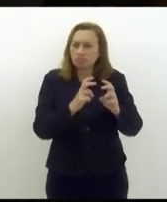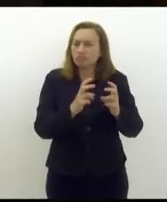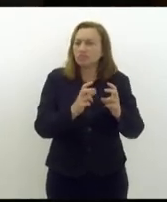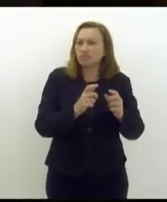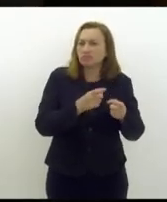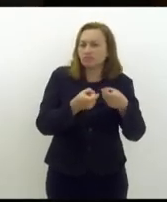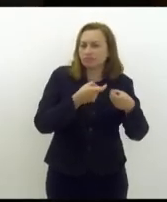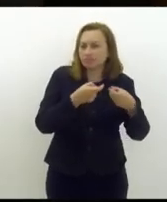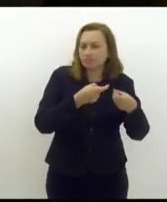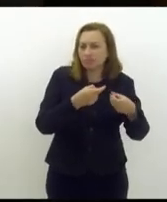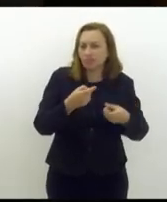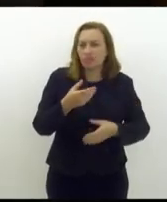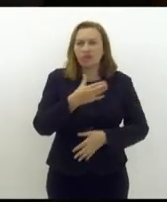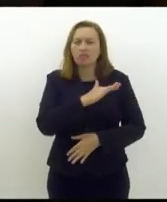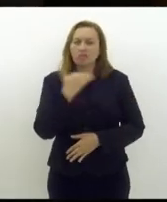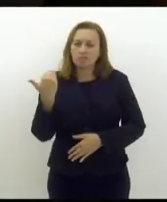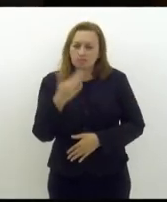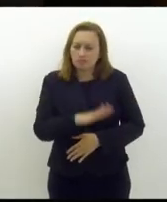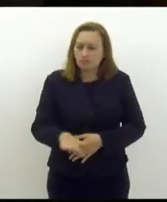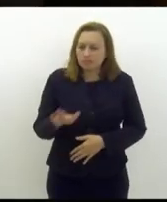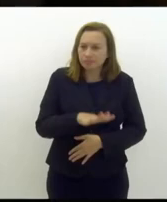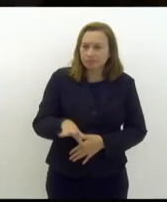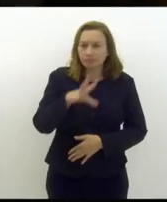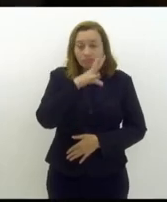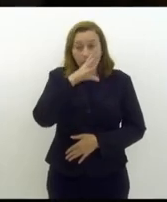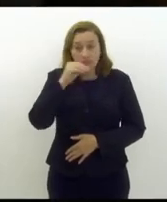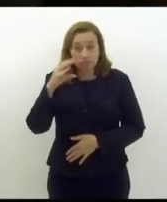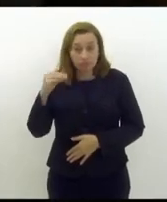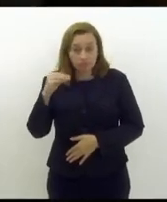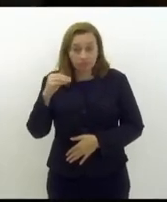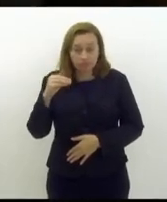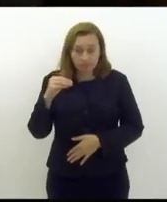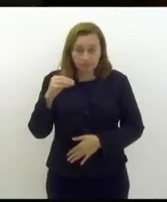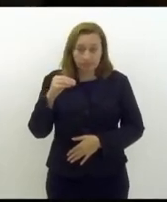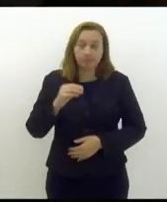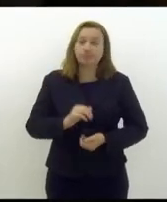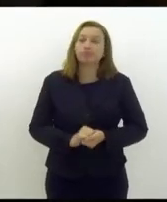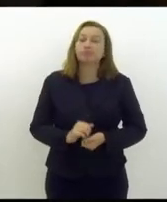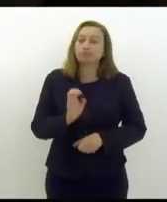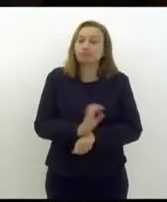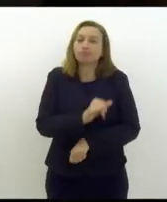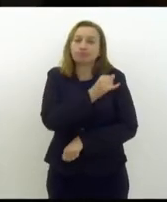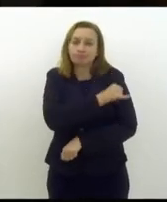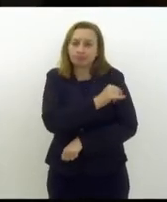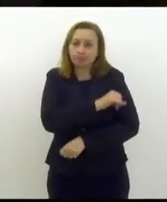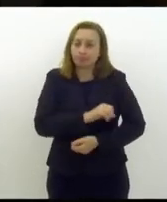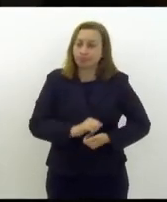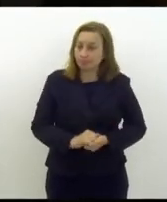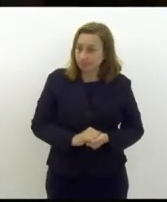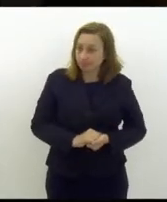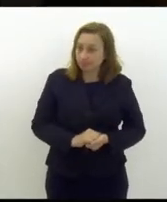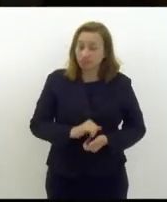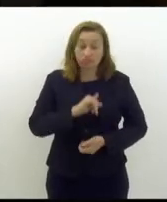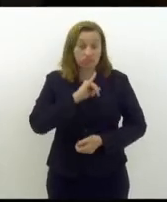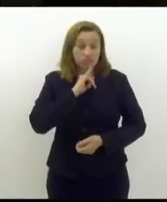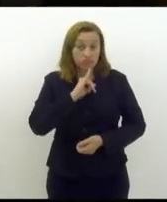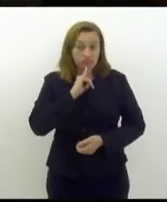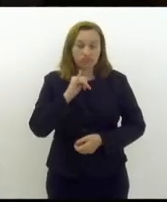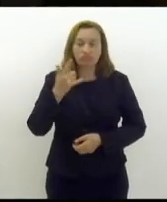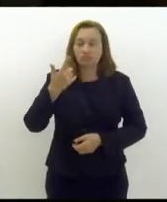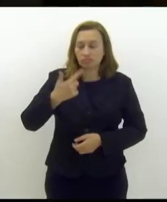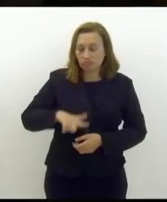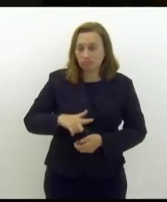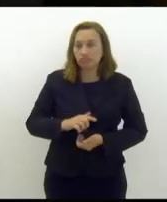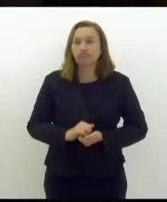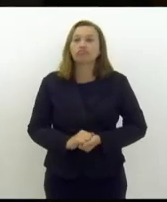a morte de crianças e adolescentes de oturnamente no estado do Rio de Janeiro infelizmente mais uma